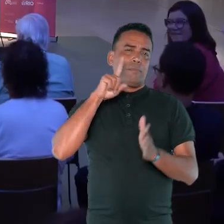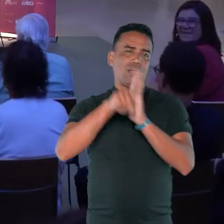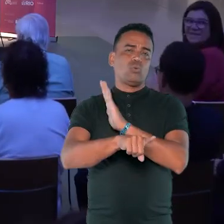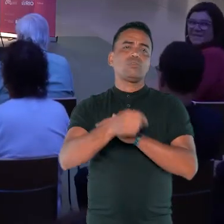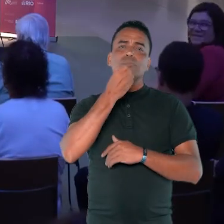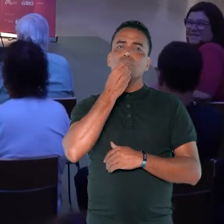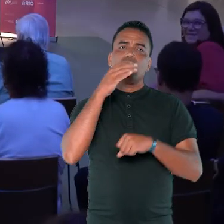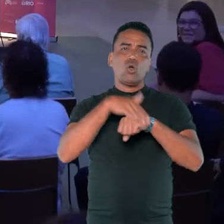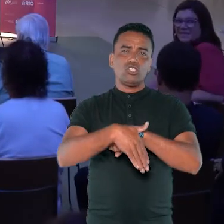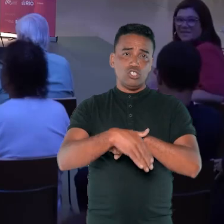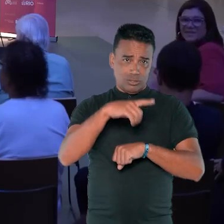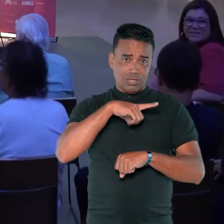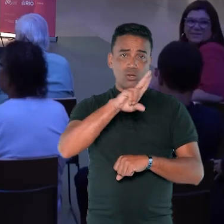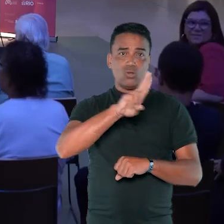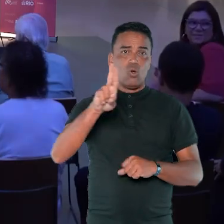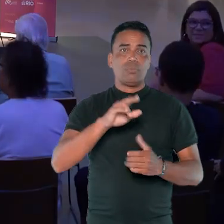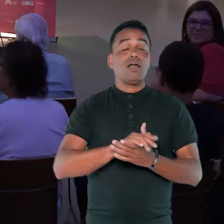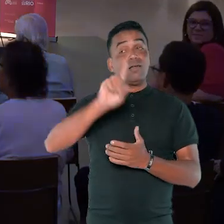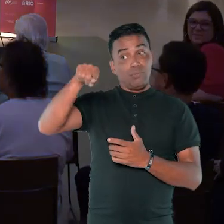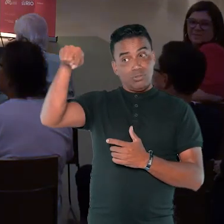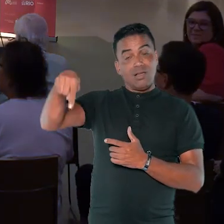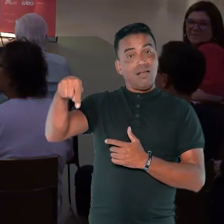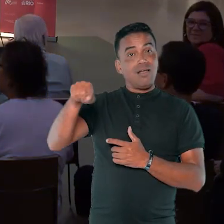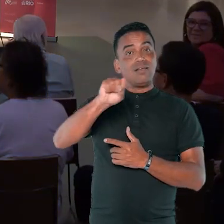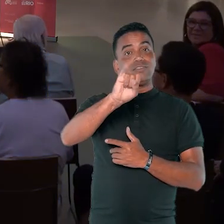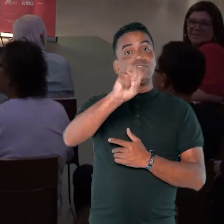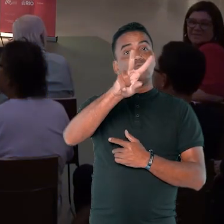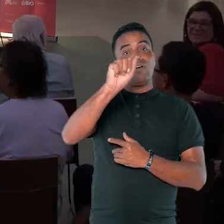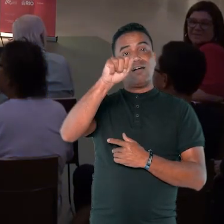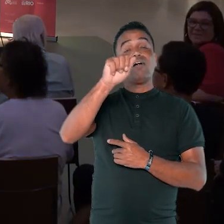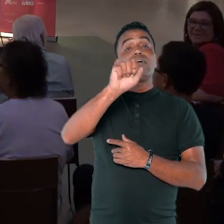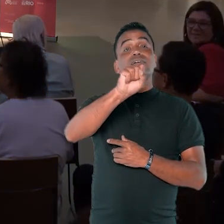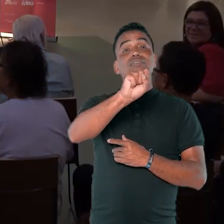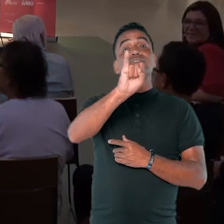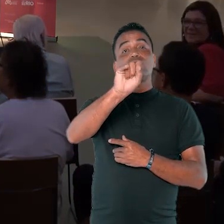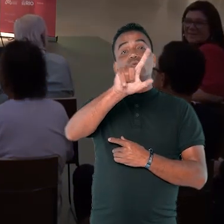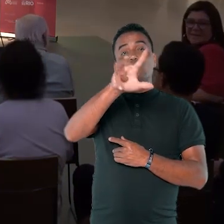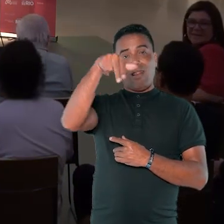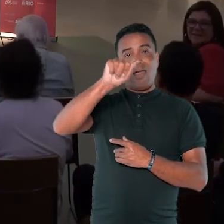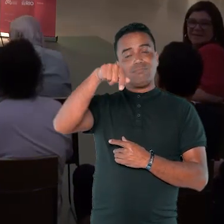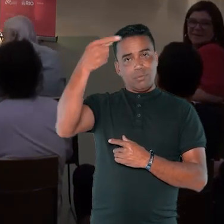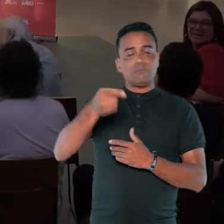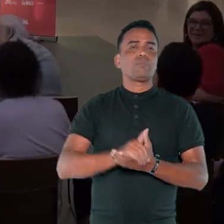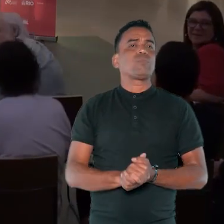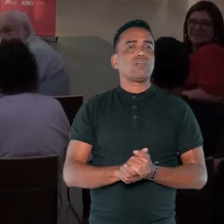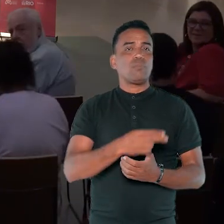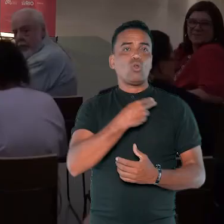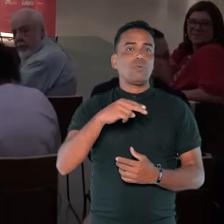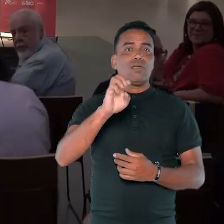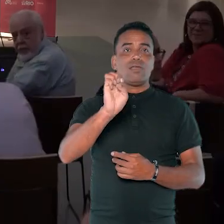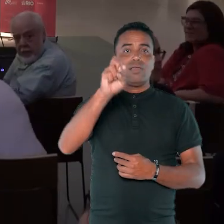você chama? Depois a Silvana aqui na frente. Oi, boa noite. Meu nome é